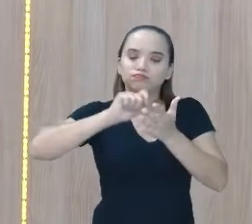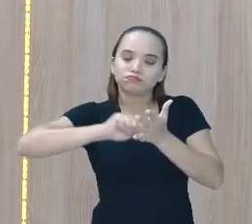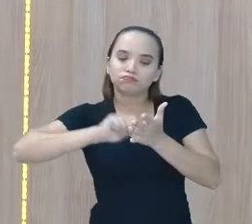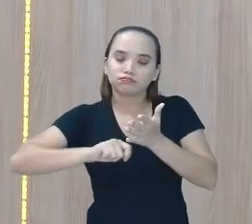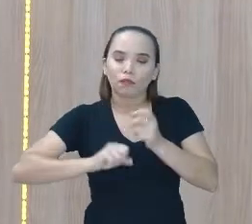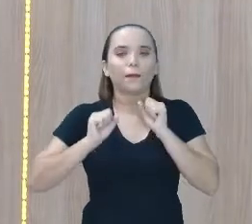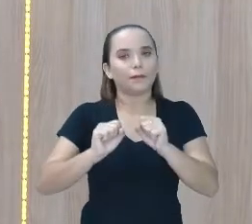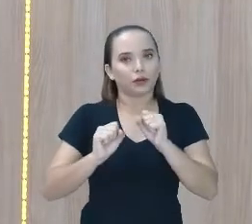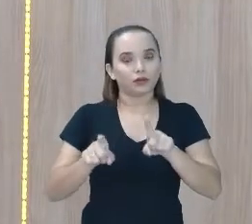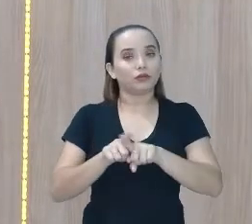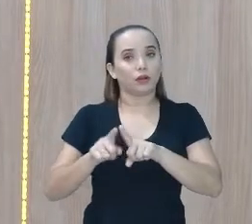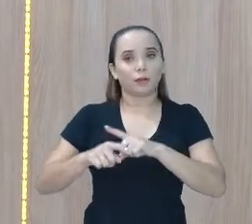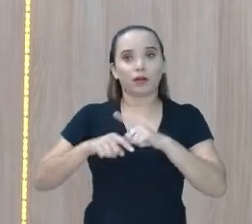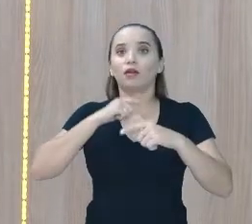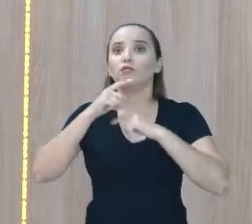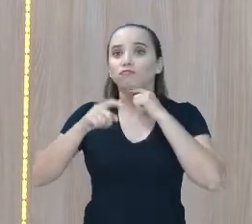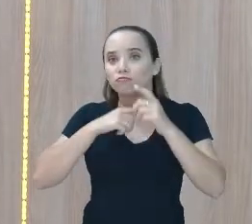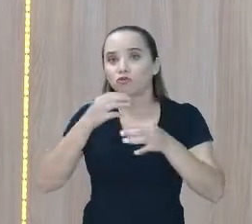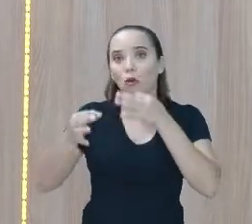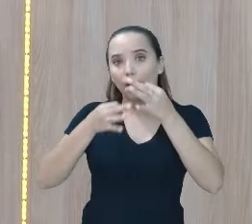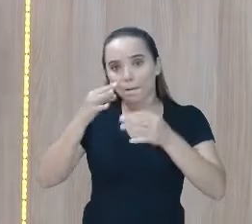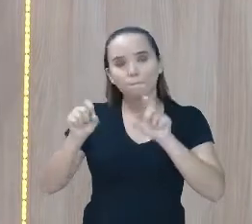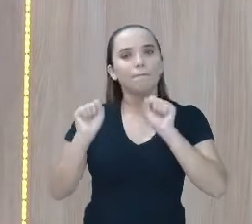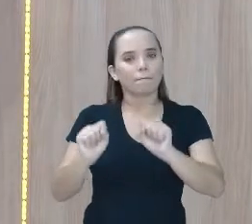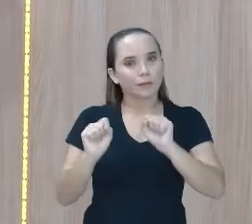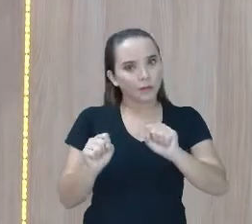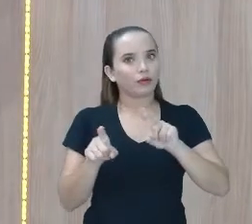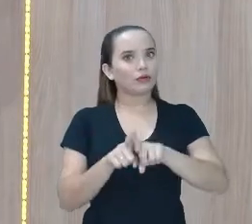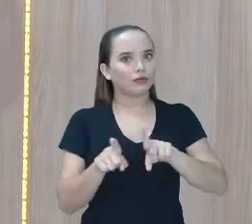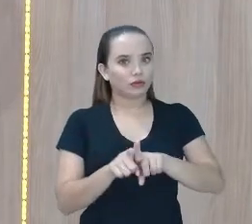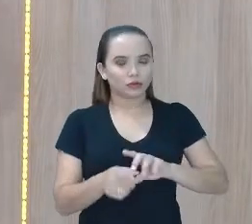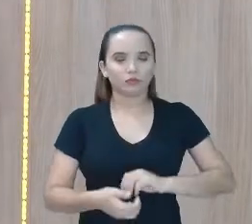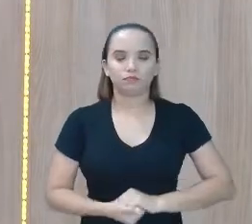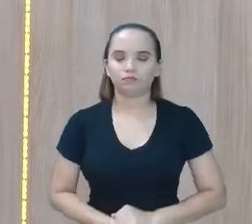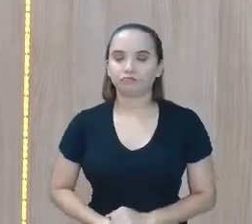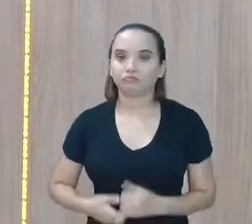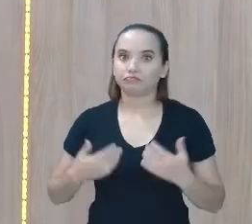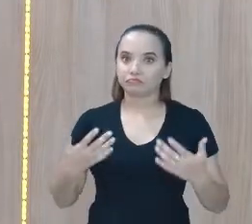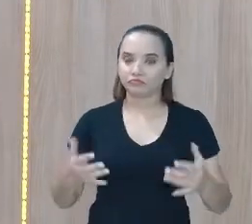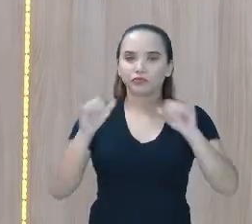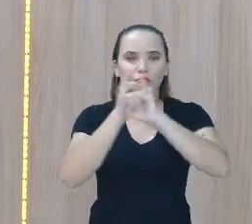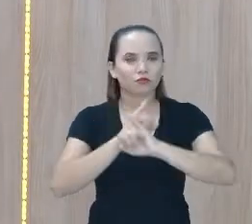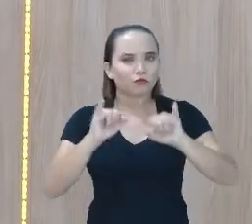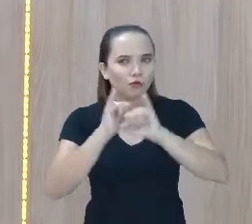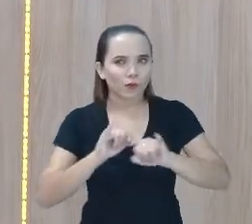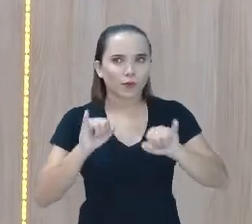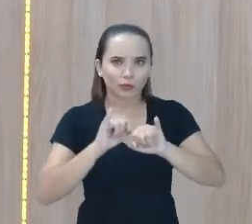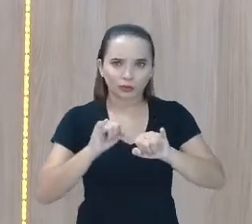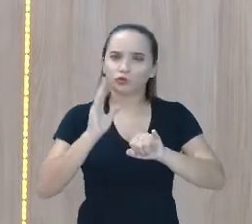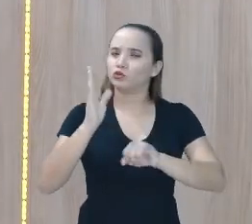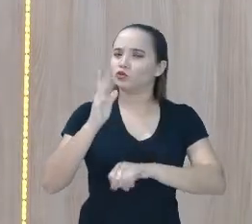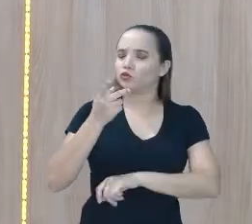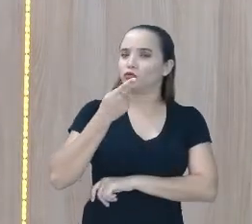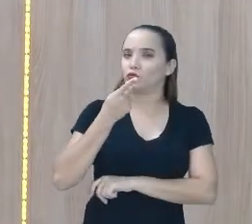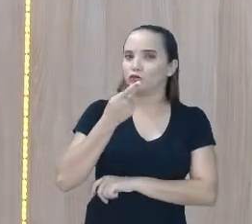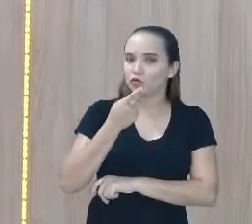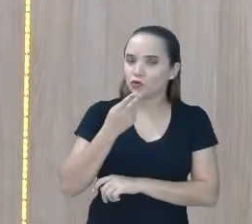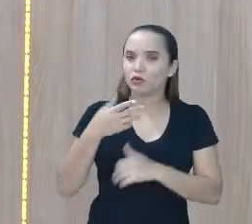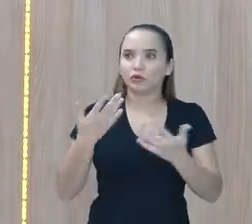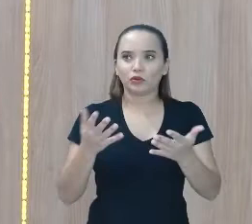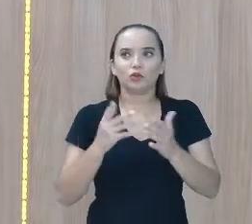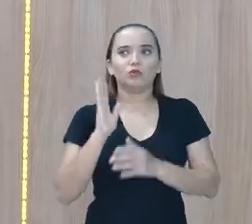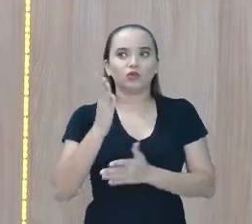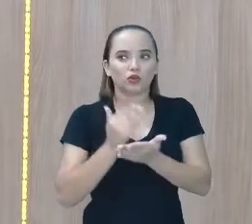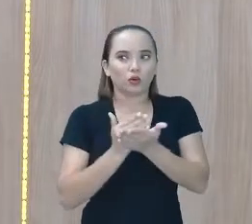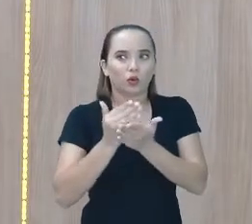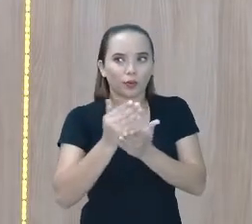que estamos de olho, tá bom? Então, os recadinhos foram dados, a introdução do conteúdo da aula de hoje foi